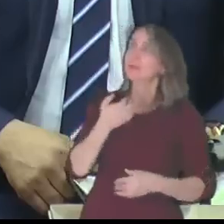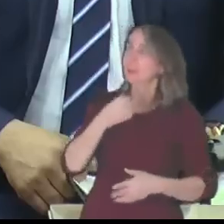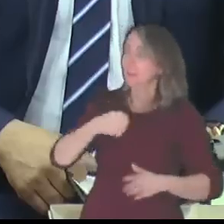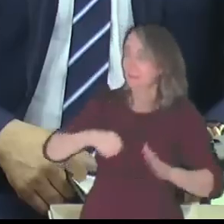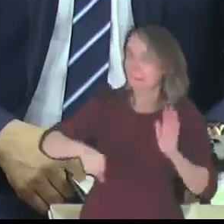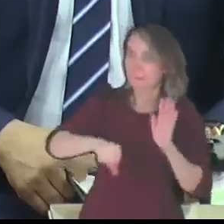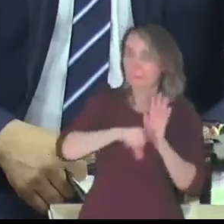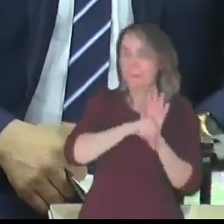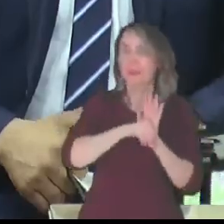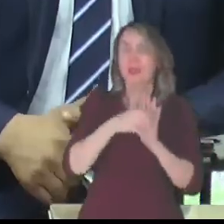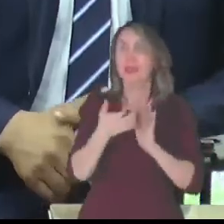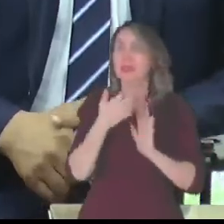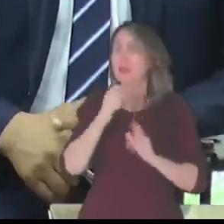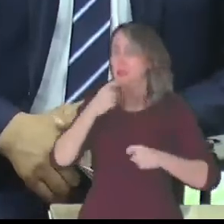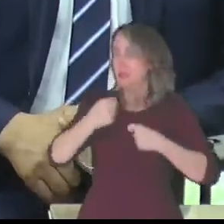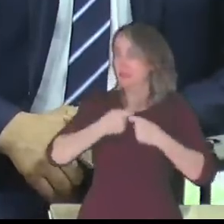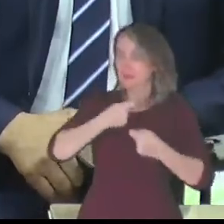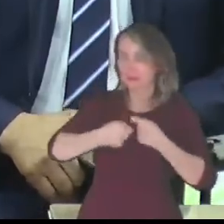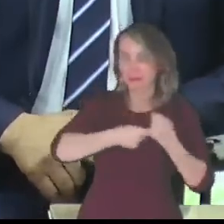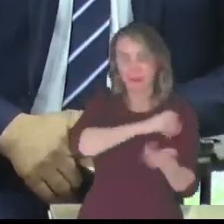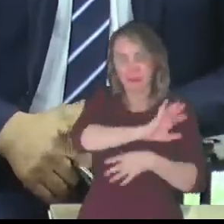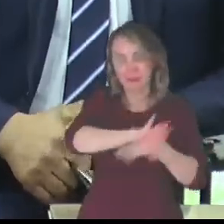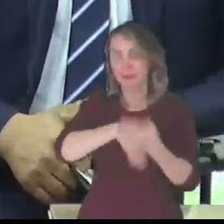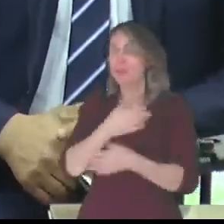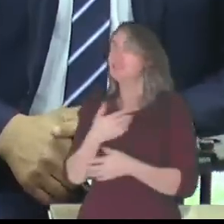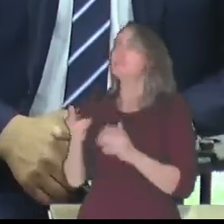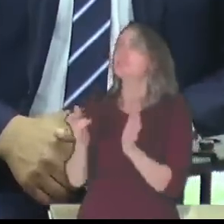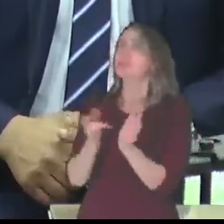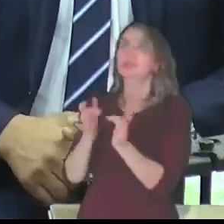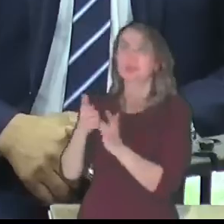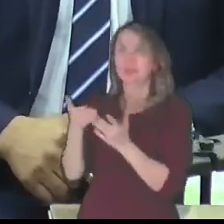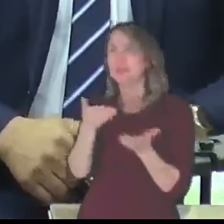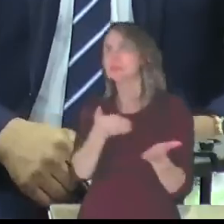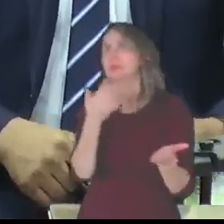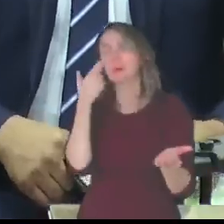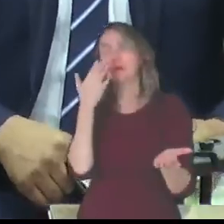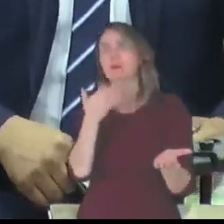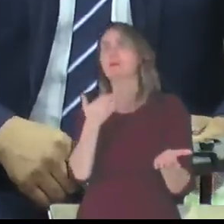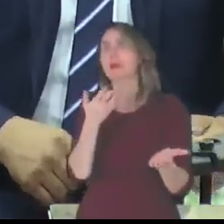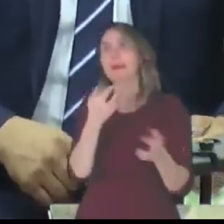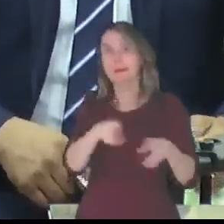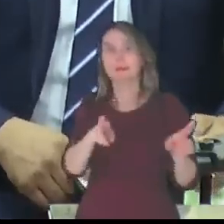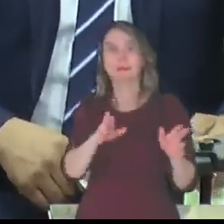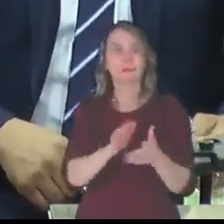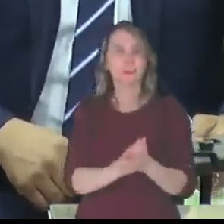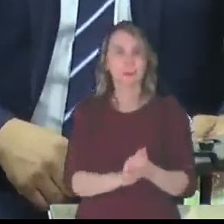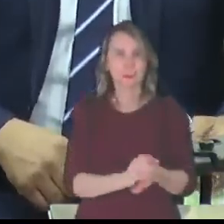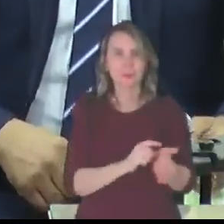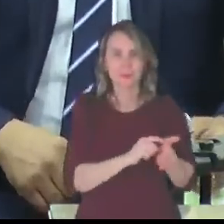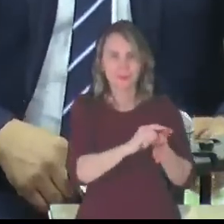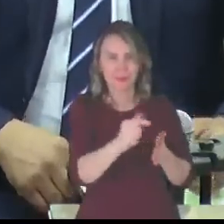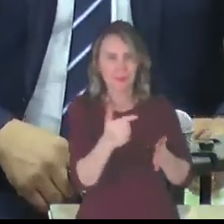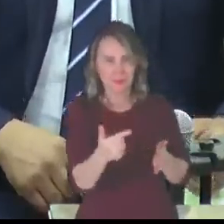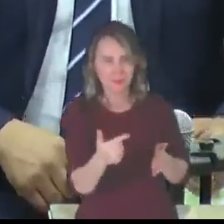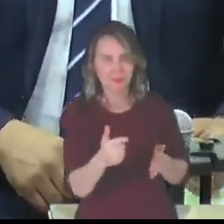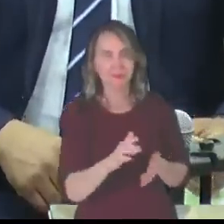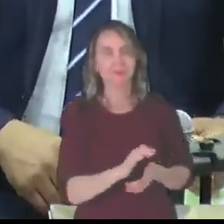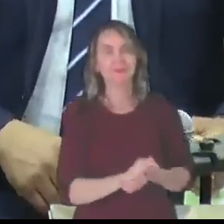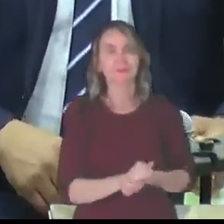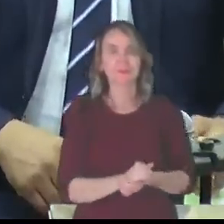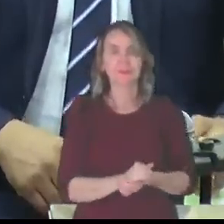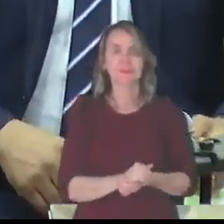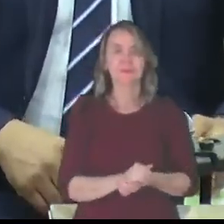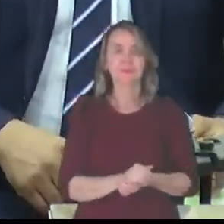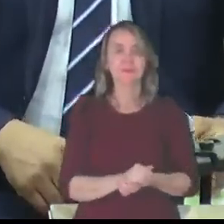quer a perversão Jesus toma Providência com esse povo agora o dois Olha o que eu orei mais Olha o dois que eu orei mais